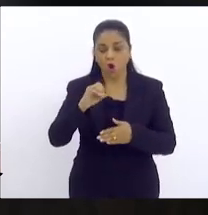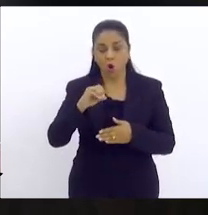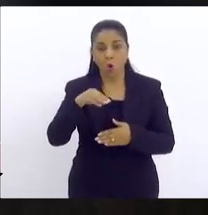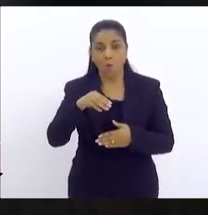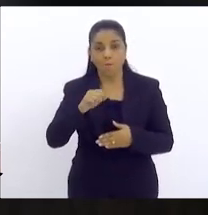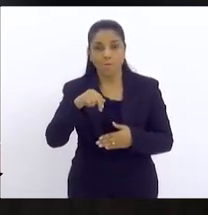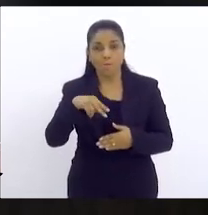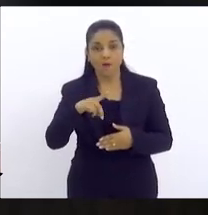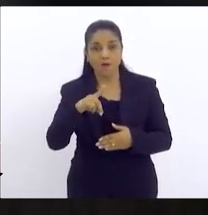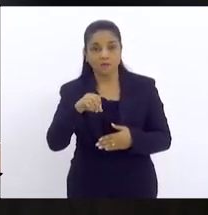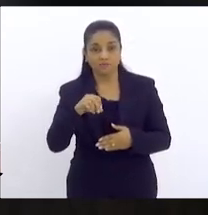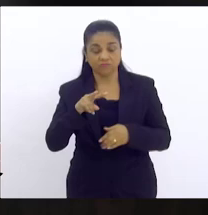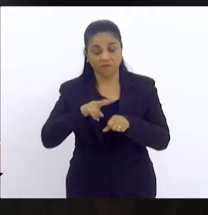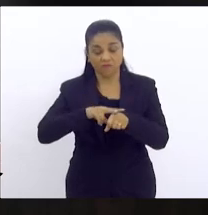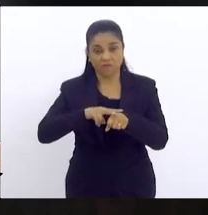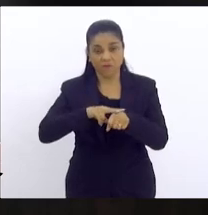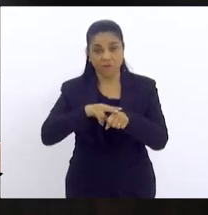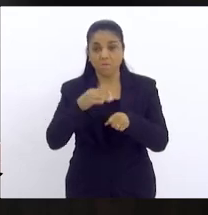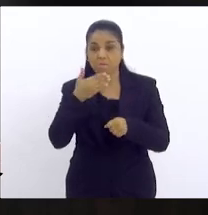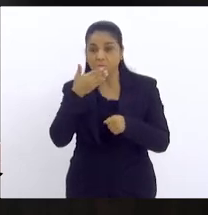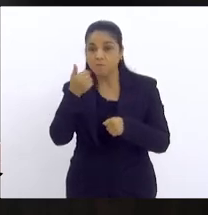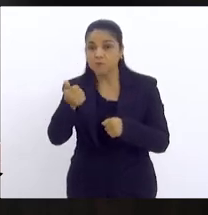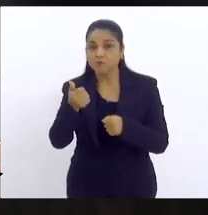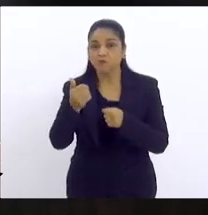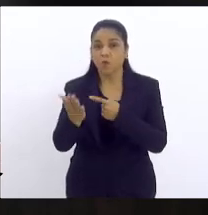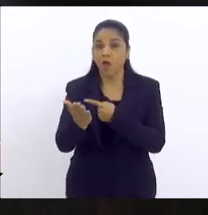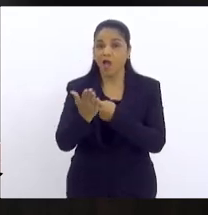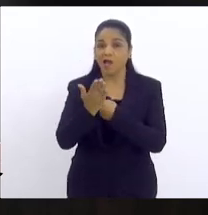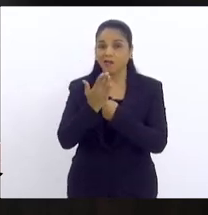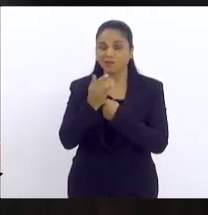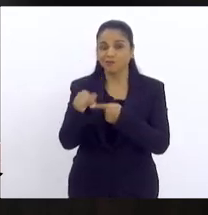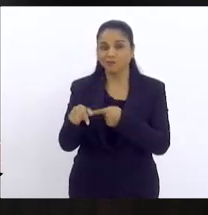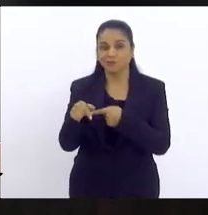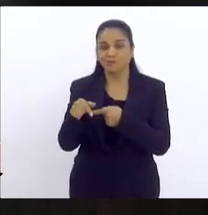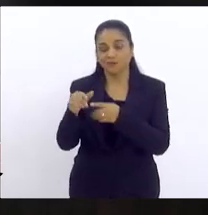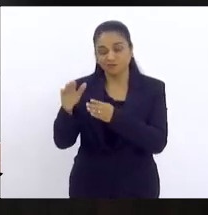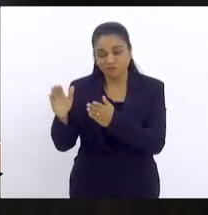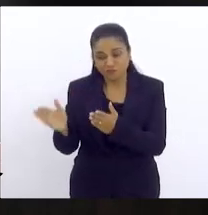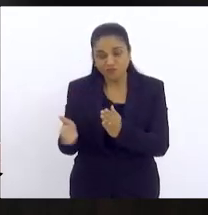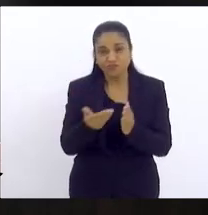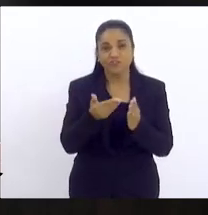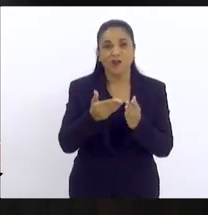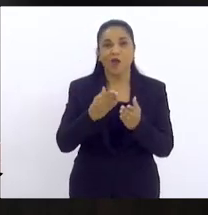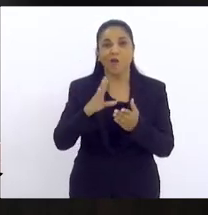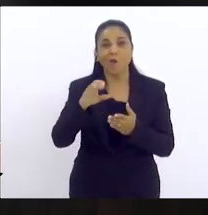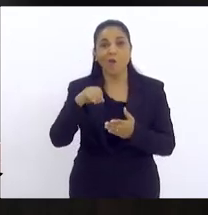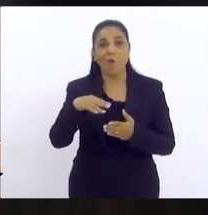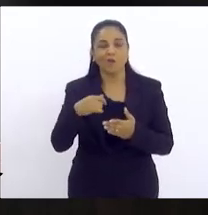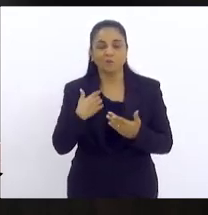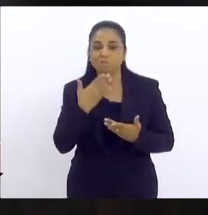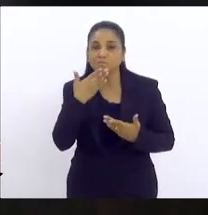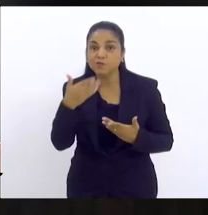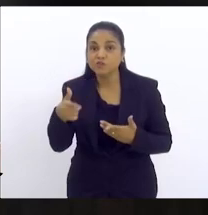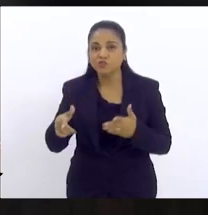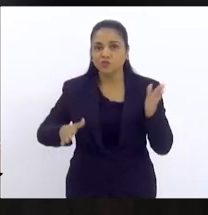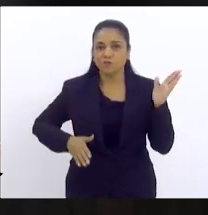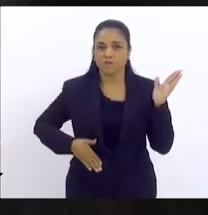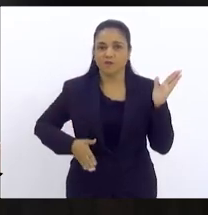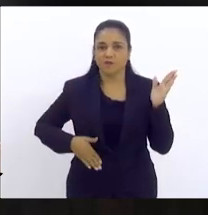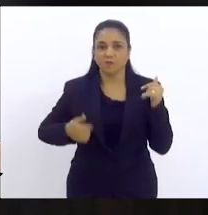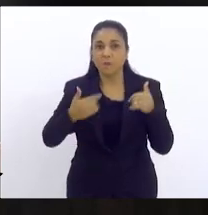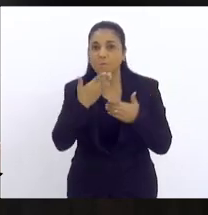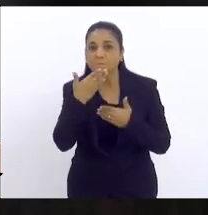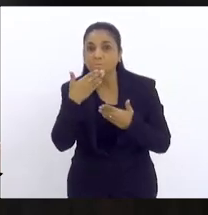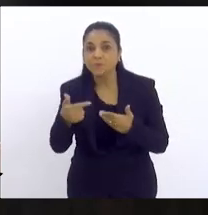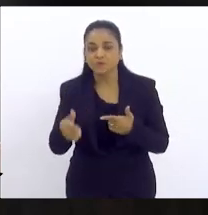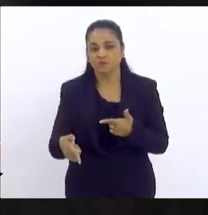auxílio à polícia para tirar ele lá de dentro né que tava dentro da área do terceiro comando você vê até vagabundo chega uma hora que pede